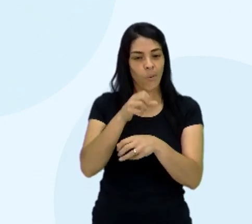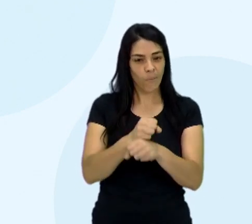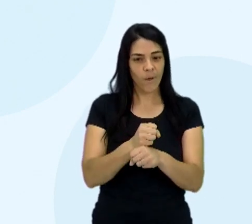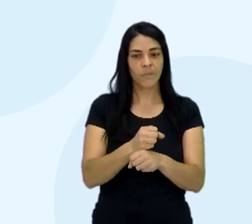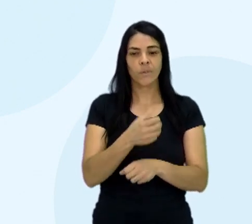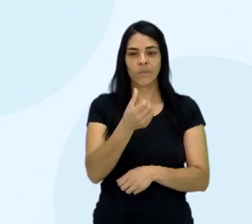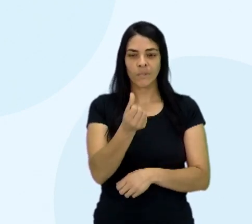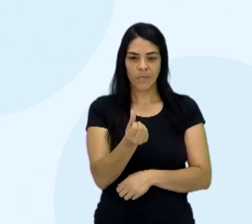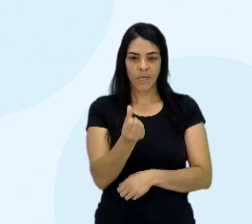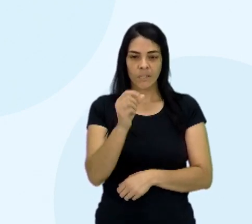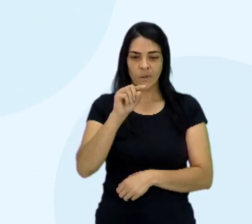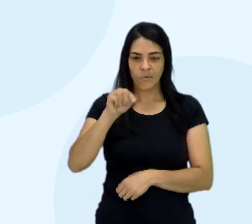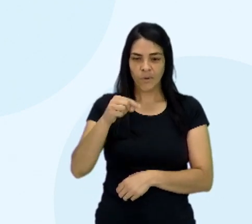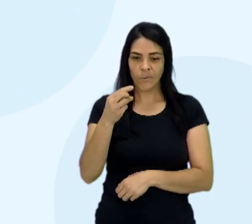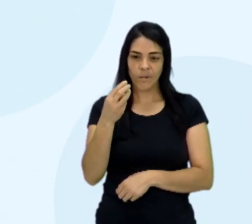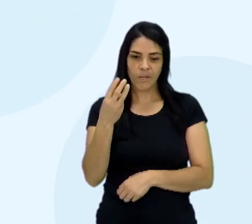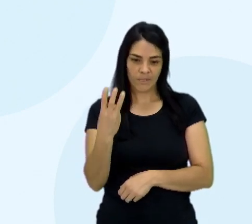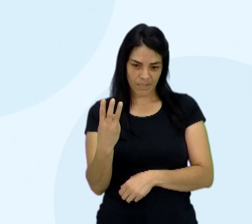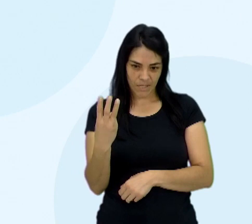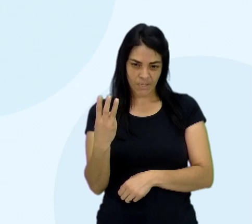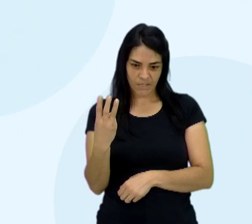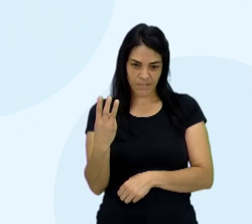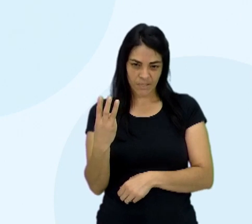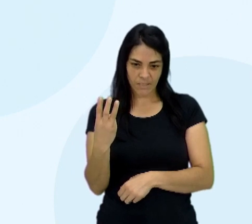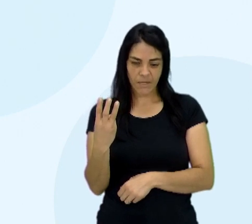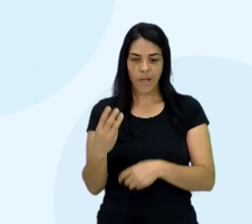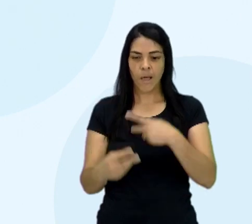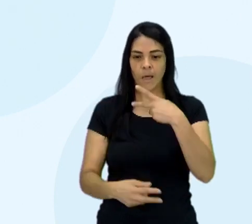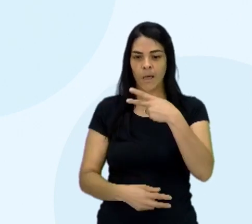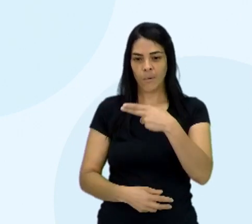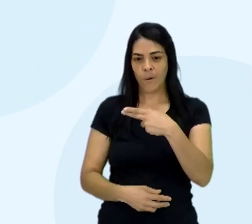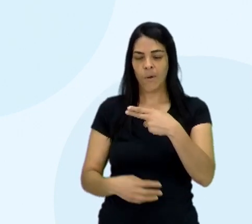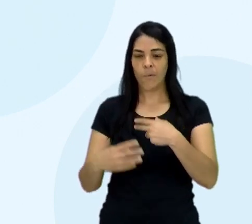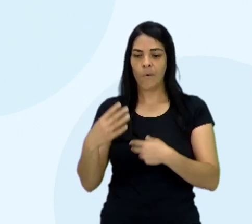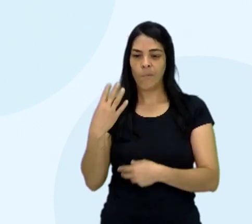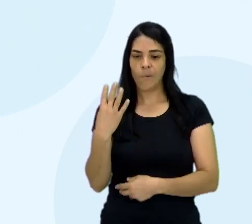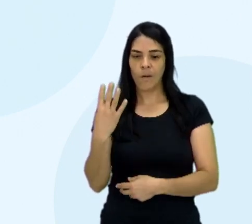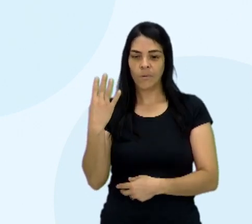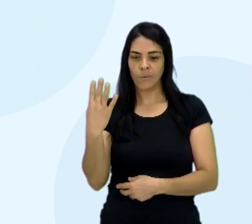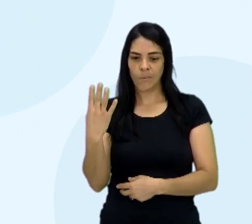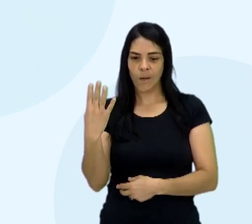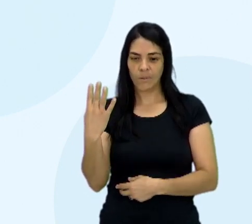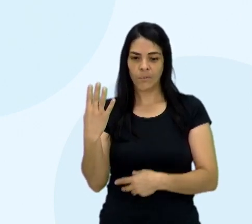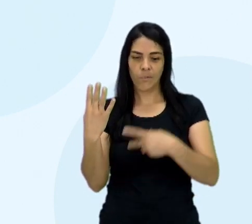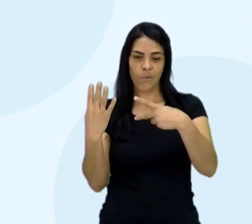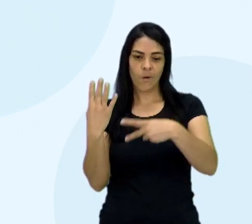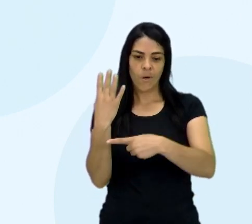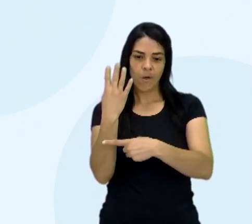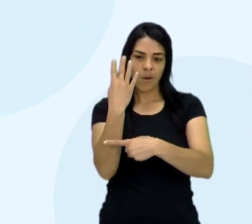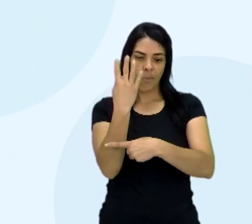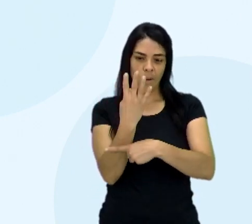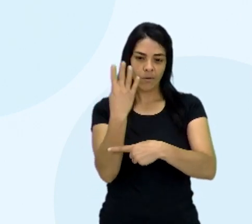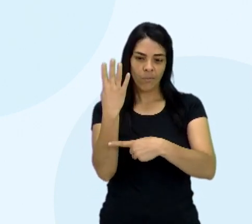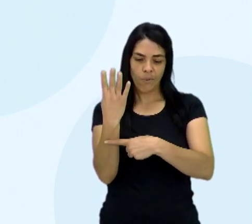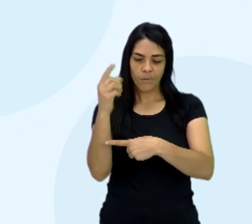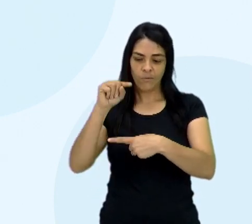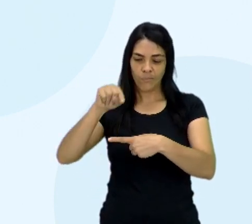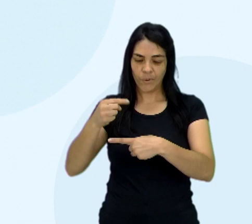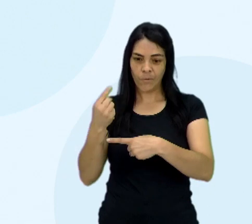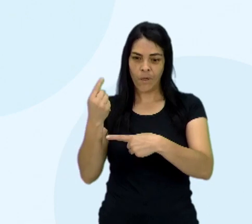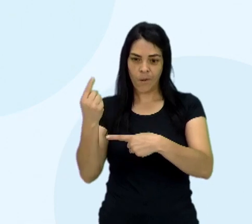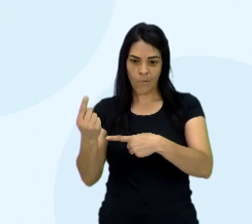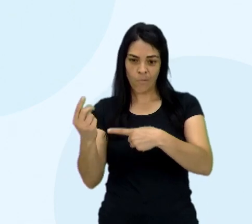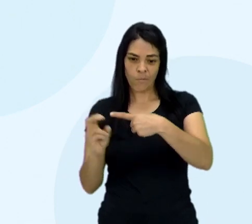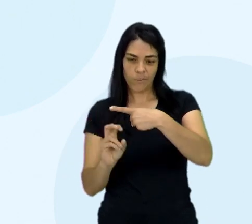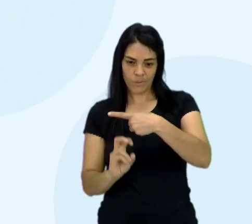6,3 vezes 7 dá 44,1, dividido por 5, a gente vai descobrir qual é o tamanho deste segmento. Então, o